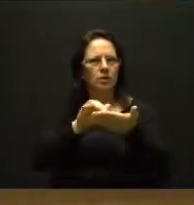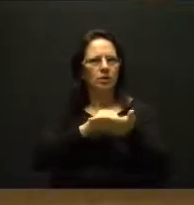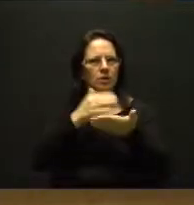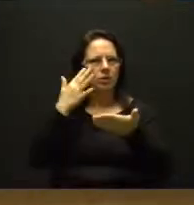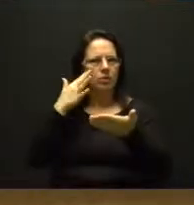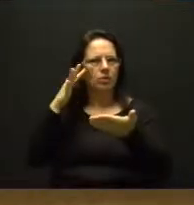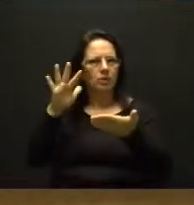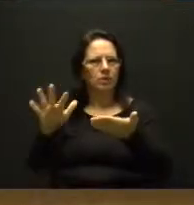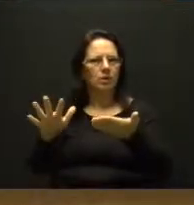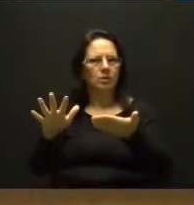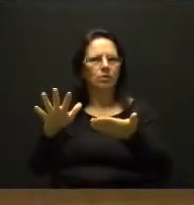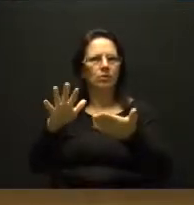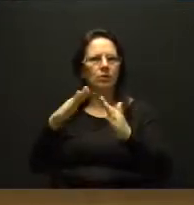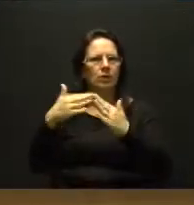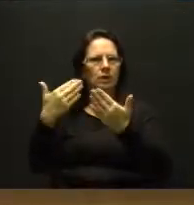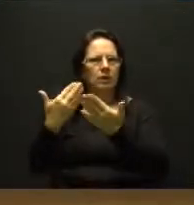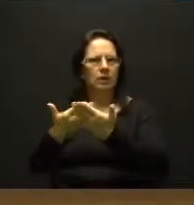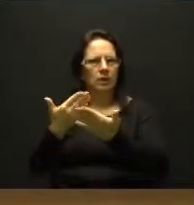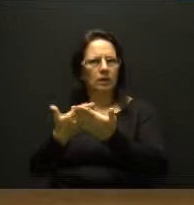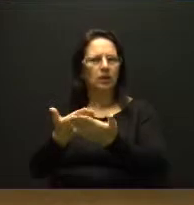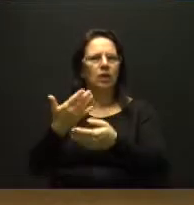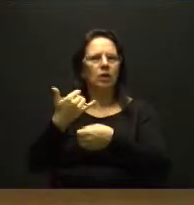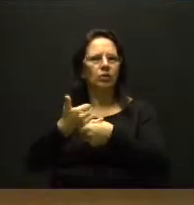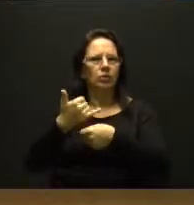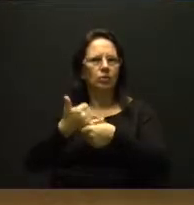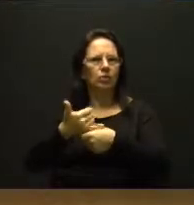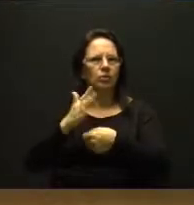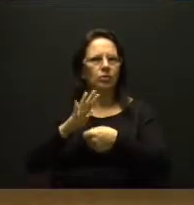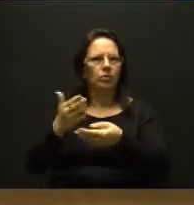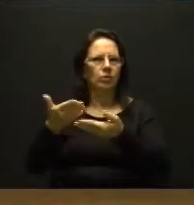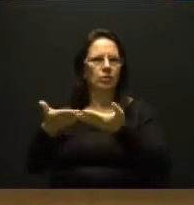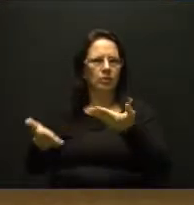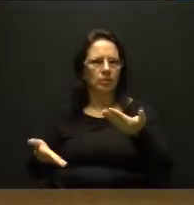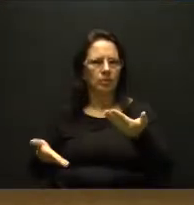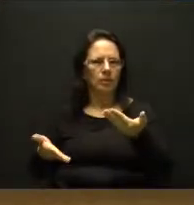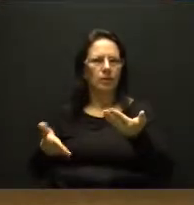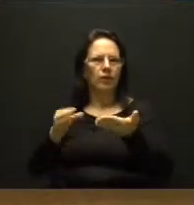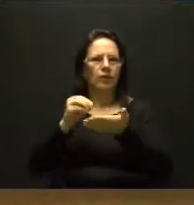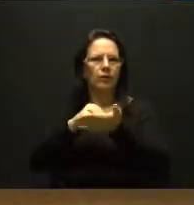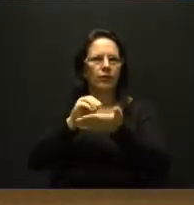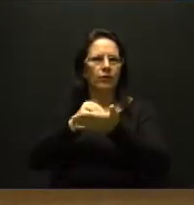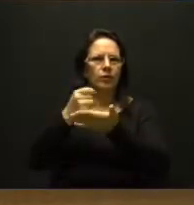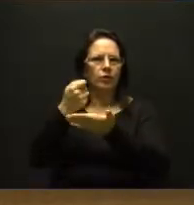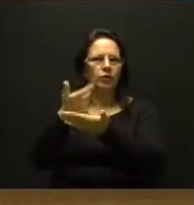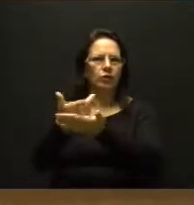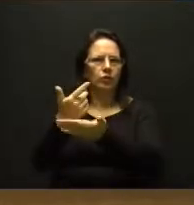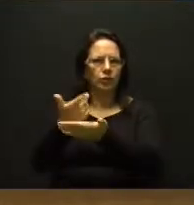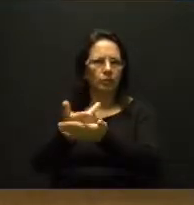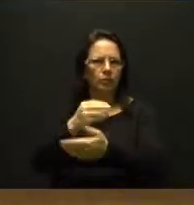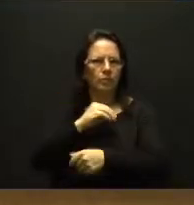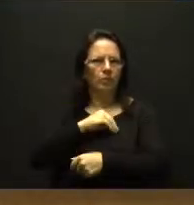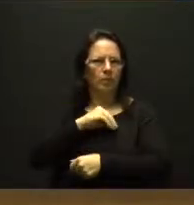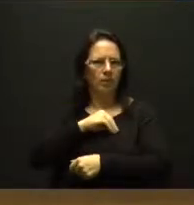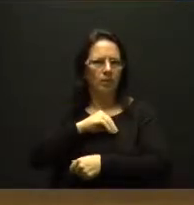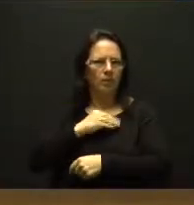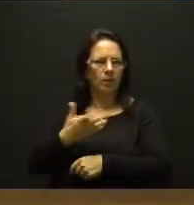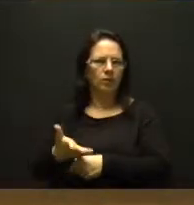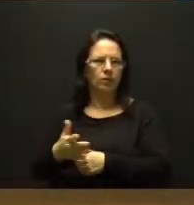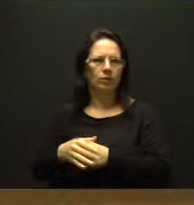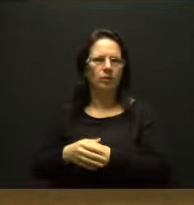daquelas creches daquele donos de creches que foram prejudicados pela falta de pagamento e ver a real situação